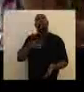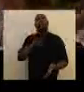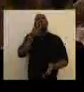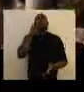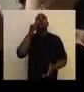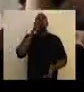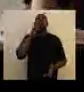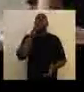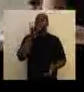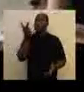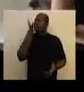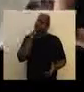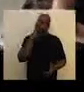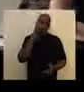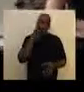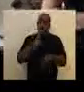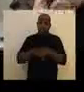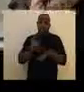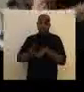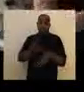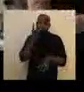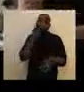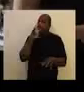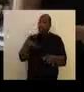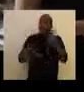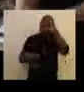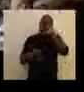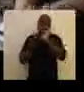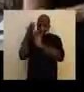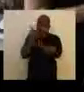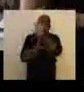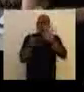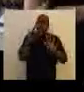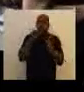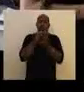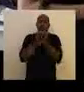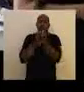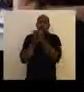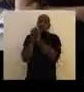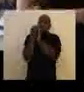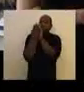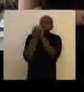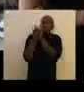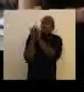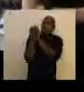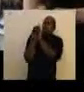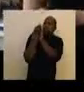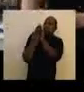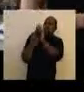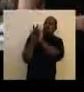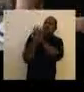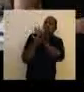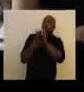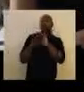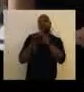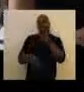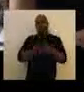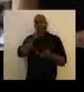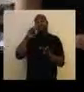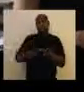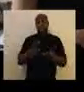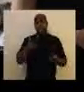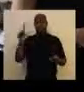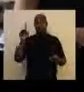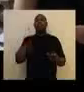Libras na mão. Isso foi um desafio. Outro desafio interessante foi que na aula de audiodescrição,